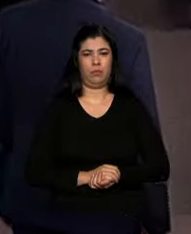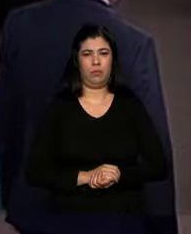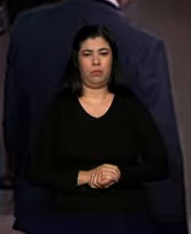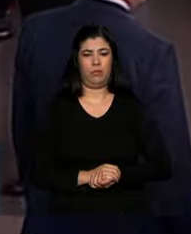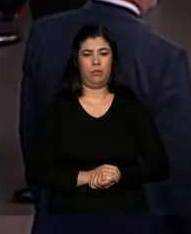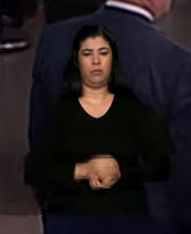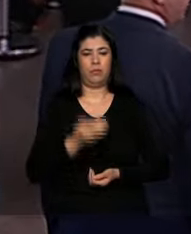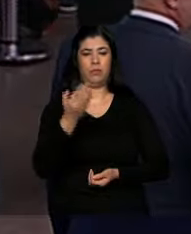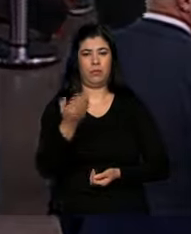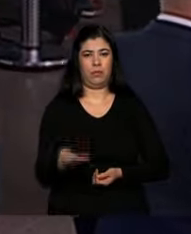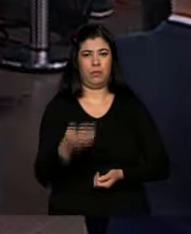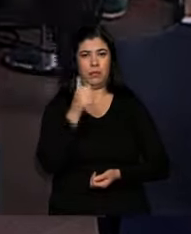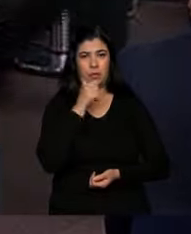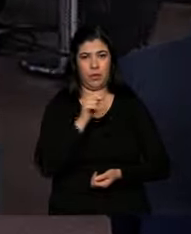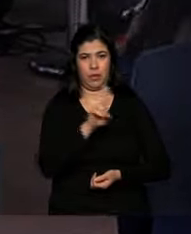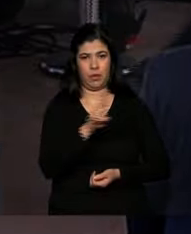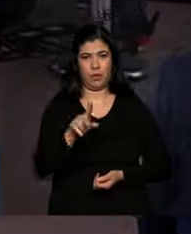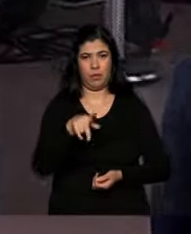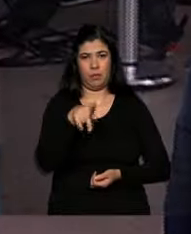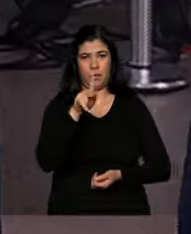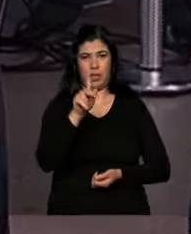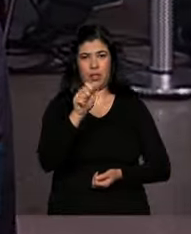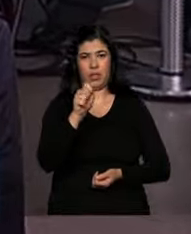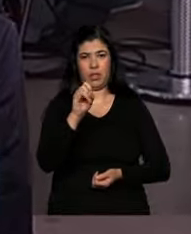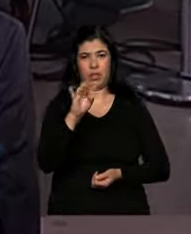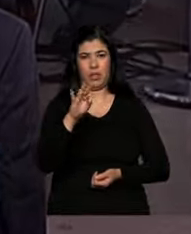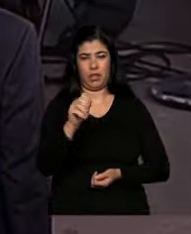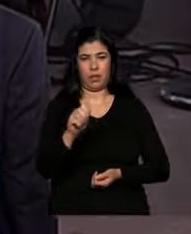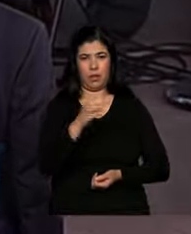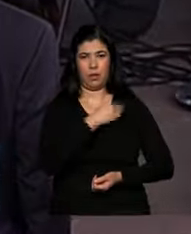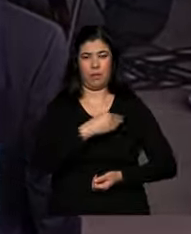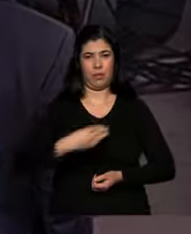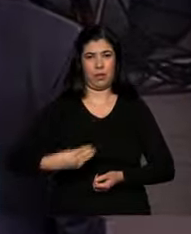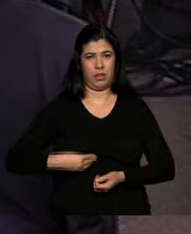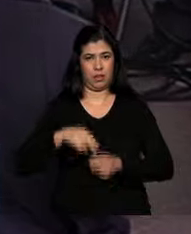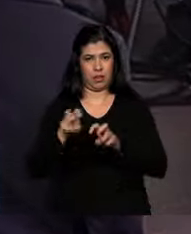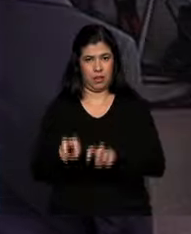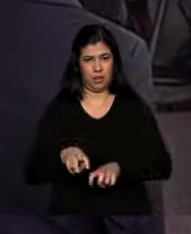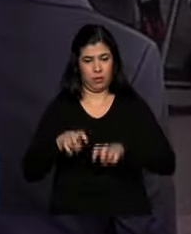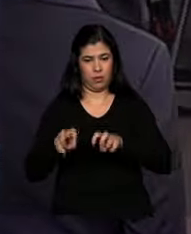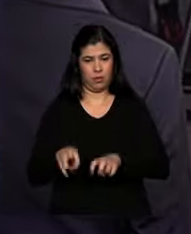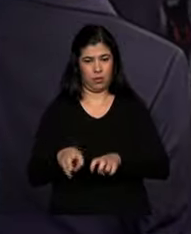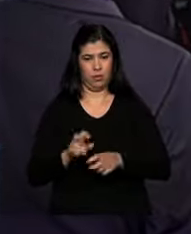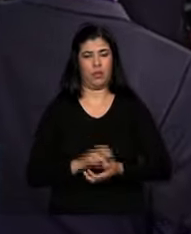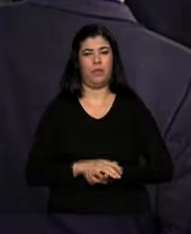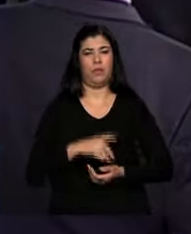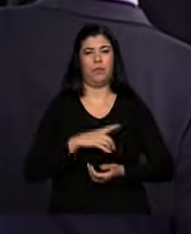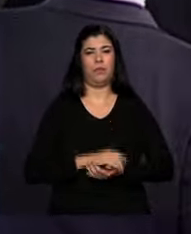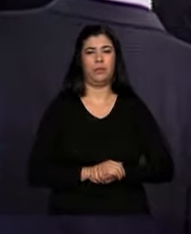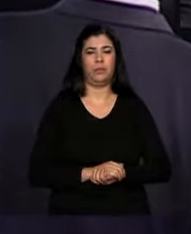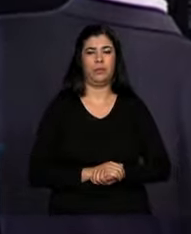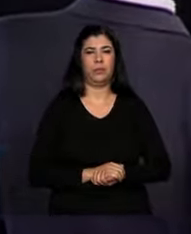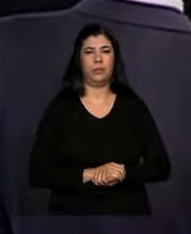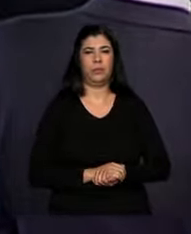A senhora Cátia Regina de Abreu, ministra de Estado da Agricultura, Pecuária e Abastecimento.